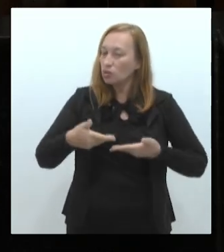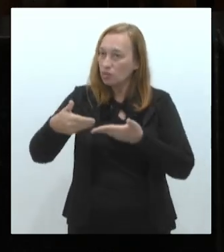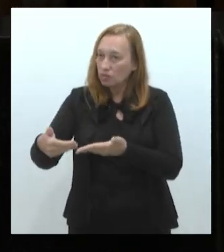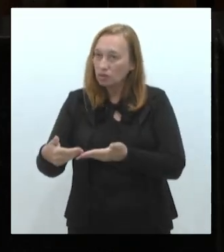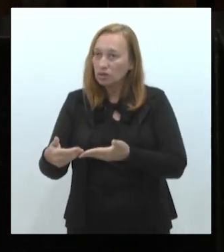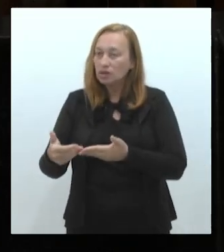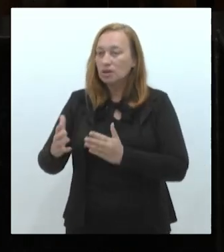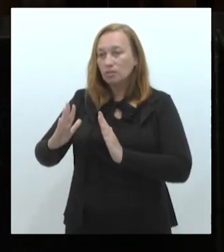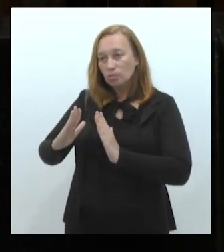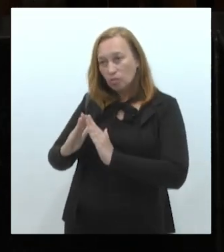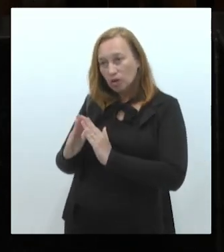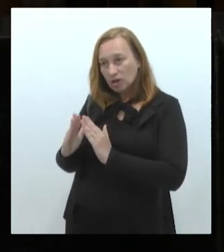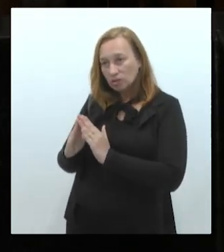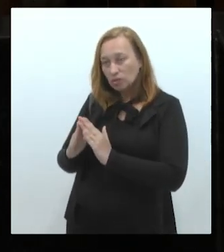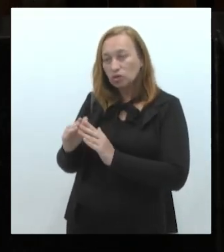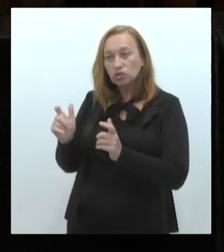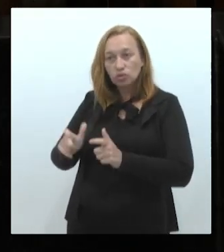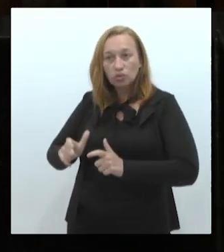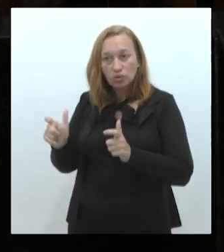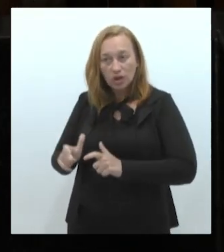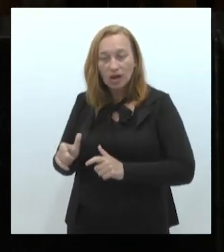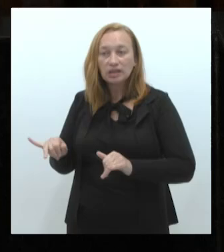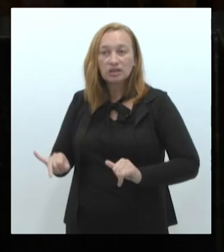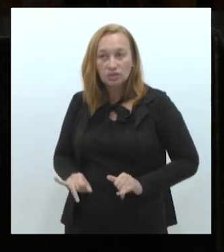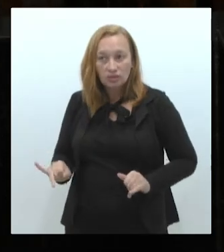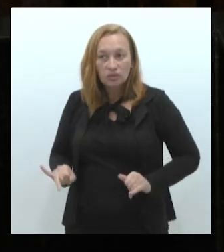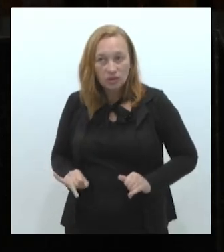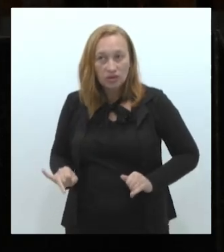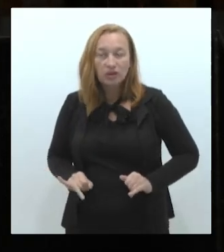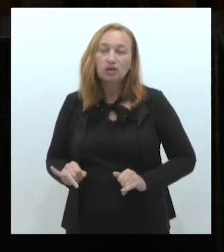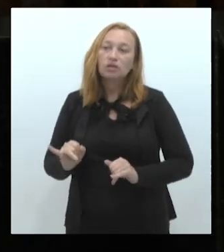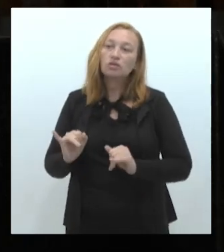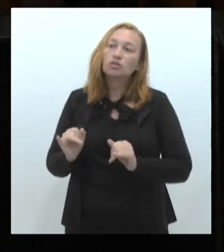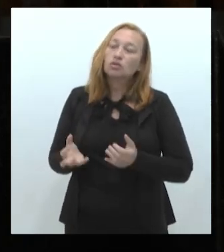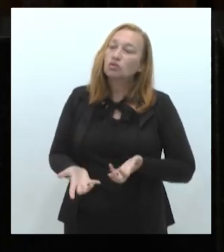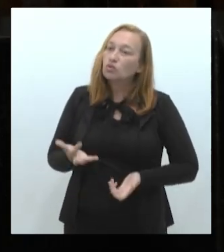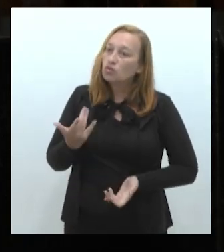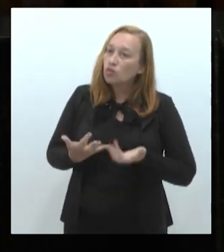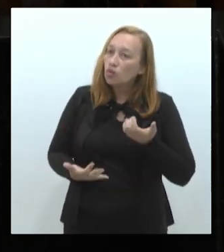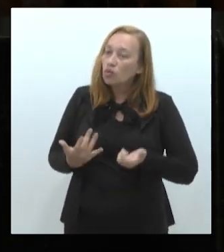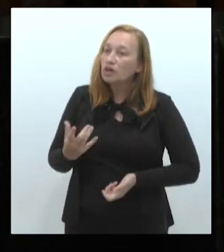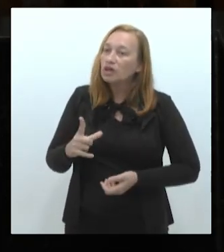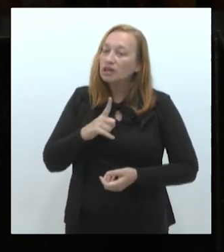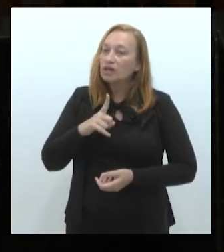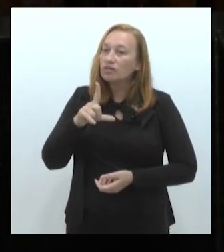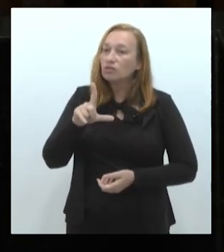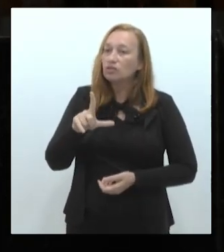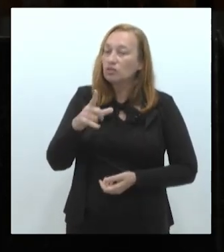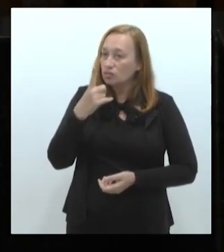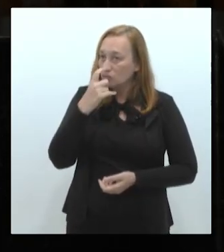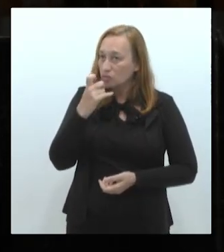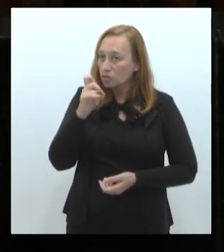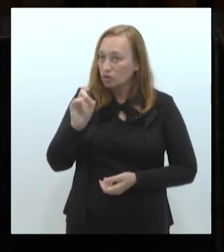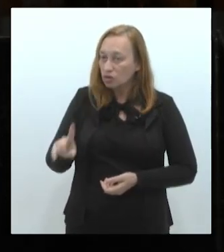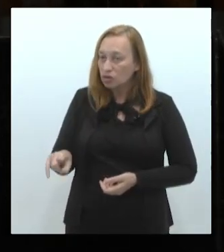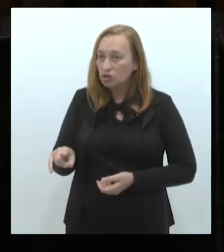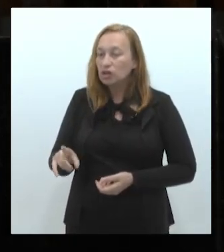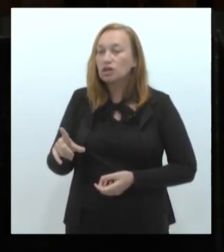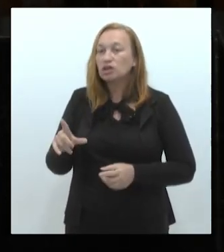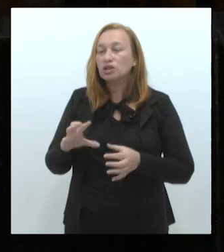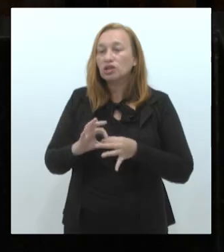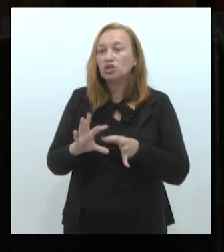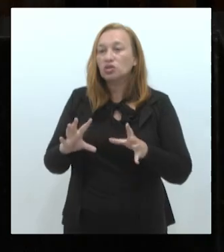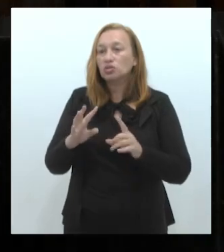de moradores, pelos movimentos populares lá que estavam sofrendo com aquele incêndio que teve no lixão do Fischer, que deixou Teresópolis numa